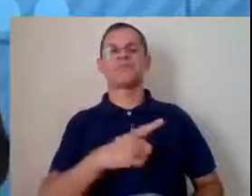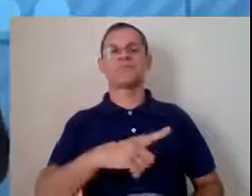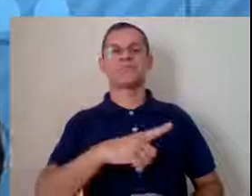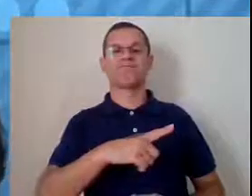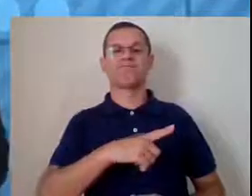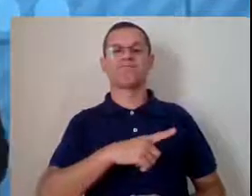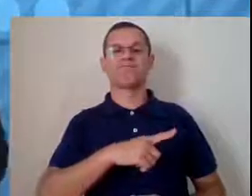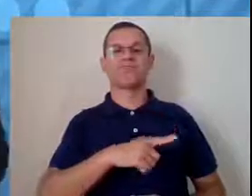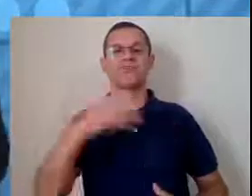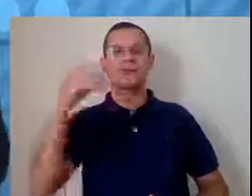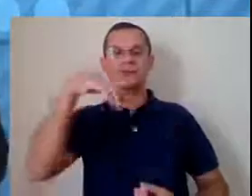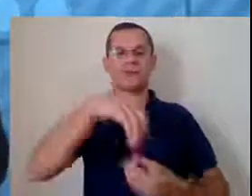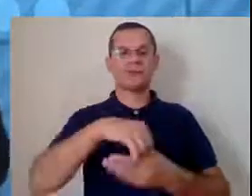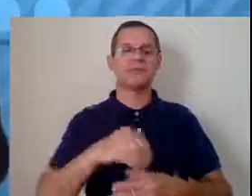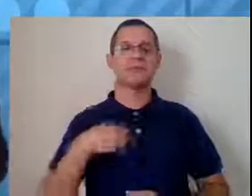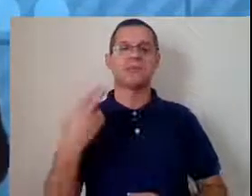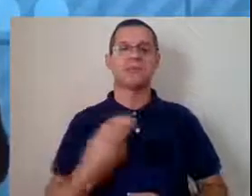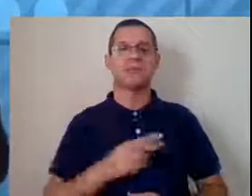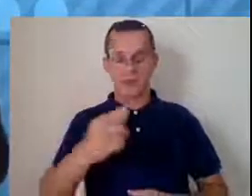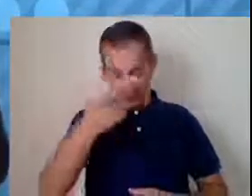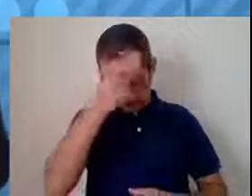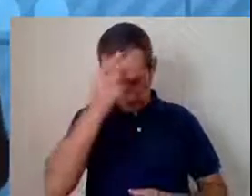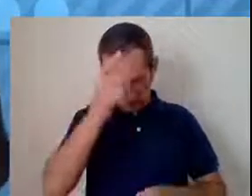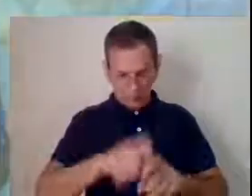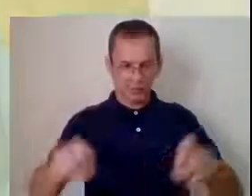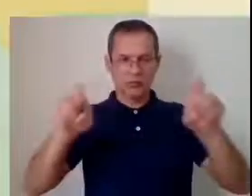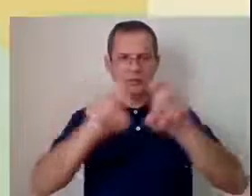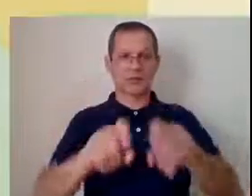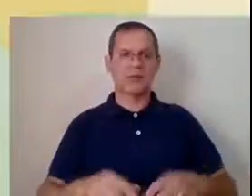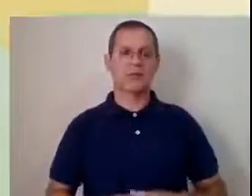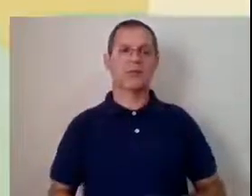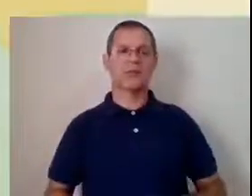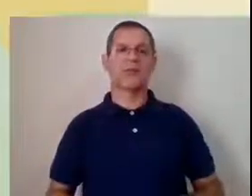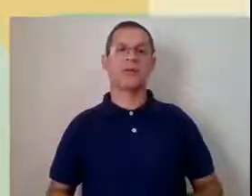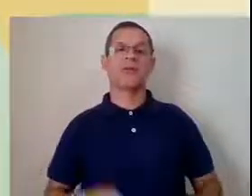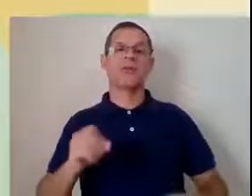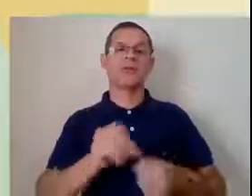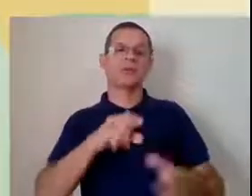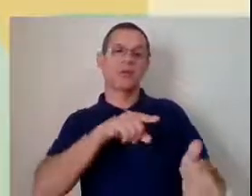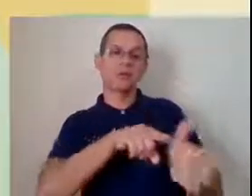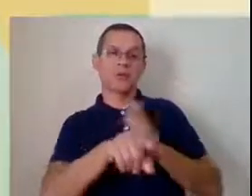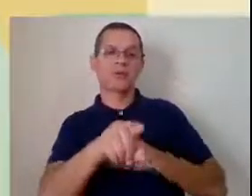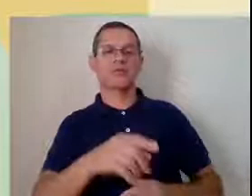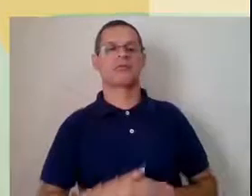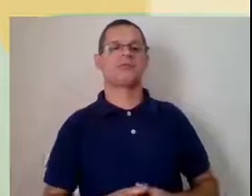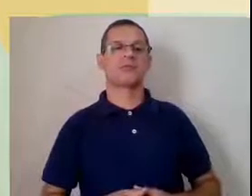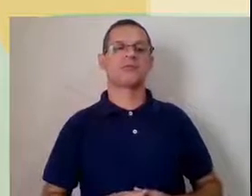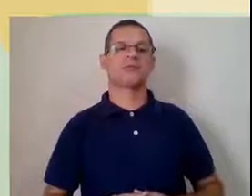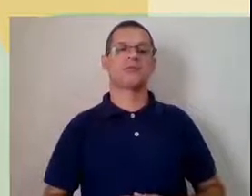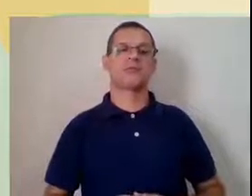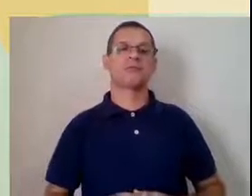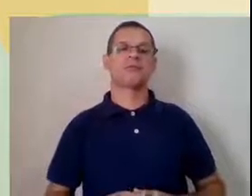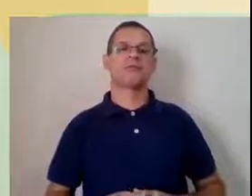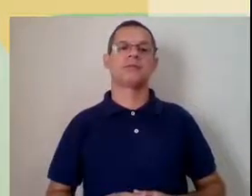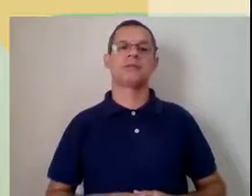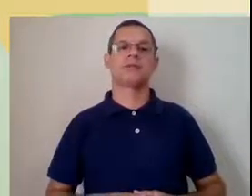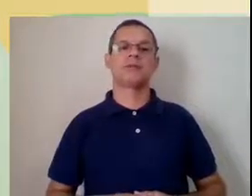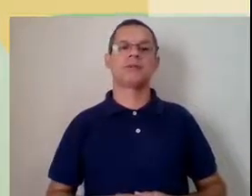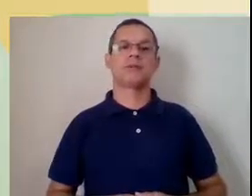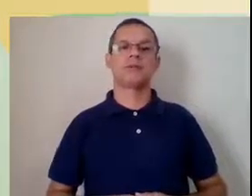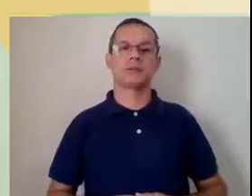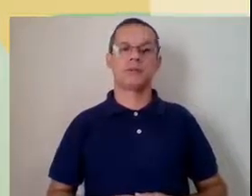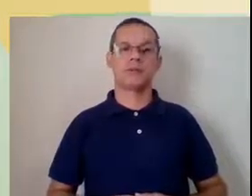temos dentro da nossa lógica computacional. Vou fazer uma pergunta para vocês. Aí, nós sabemos